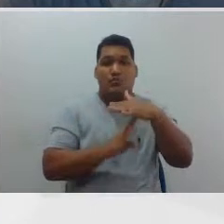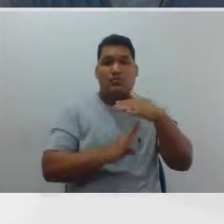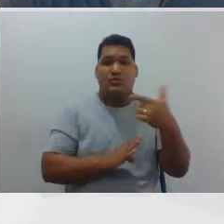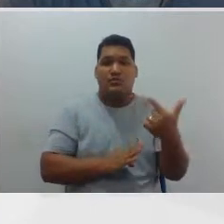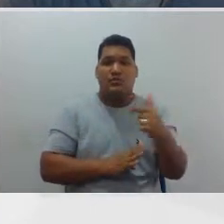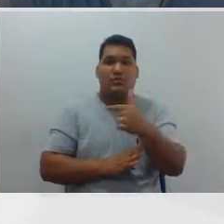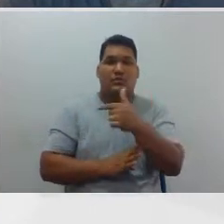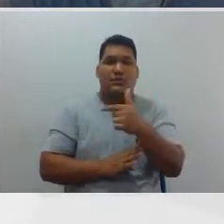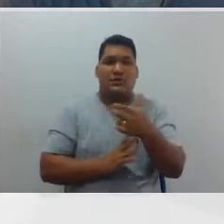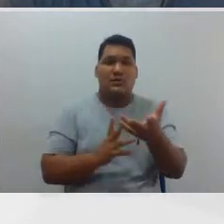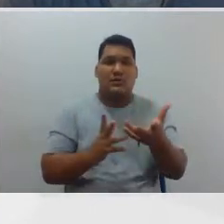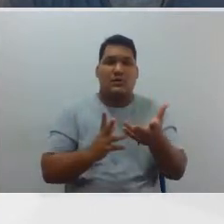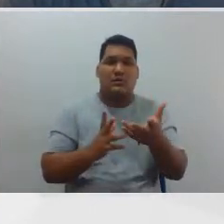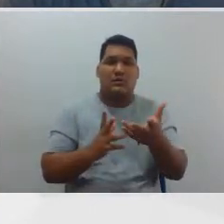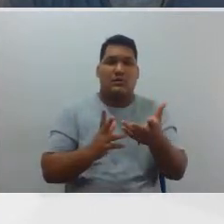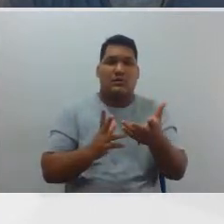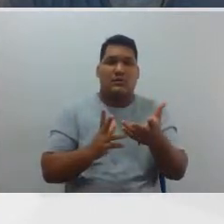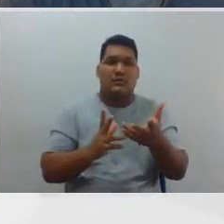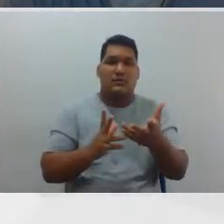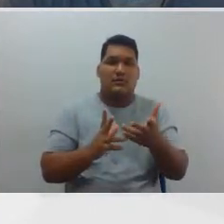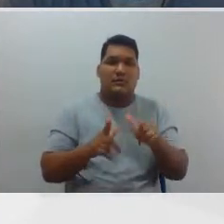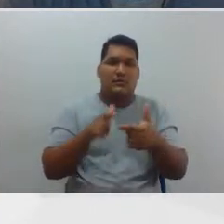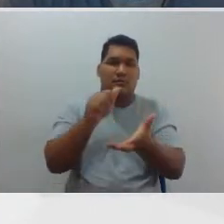de aplicação dessas técnicas?